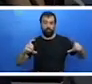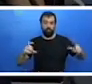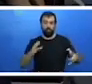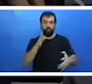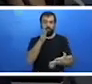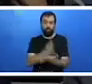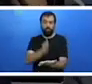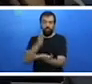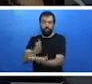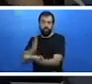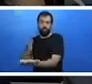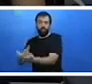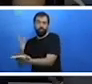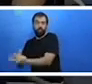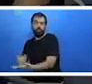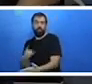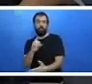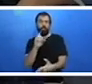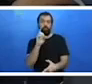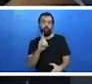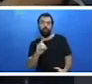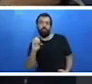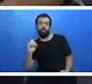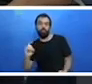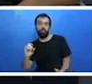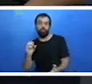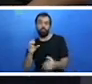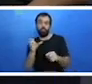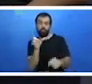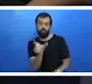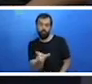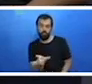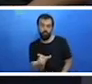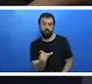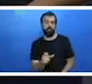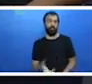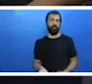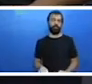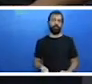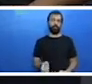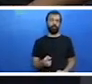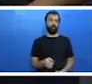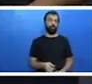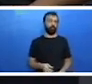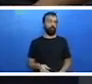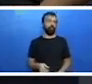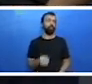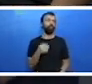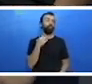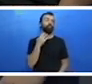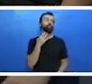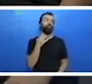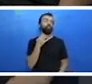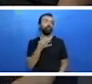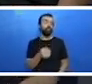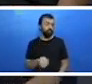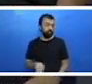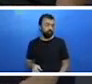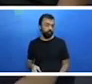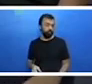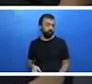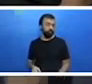parte. Então, eu posso representar como 0,1 e 1 sobre 10.